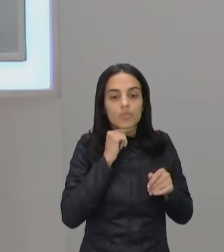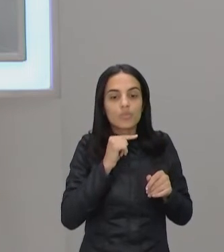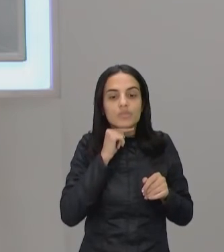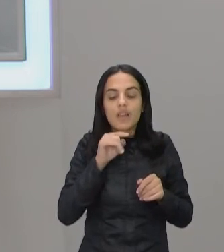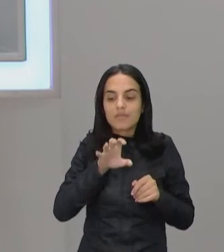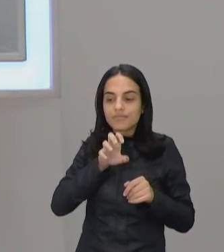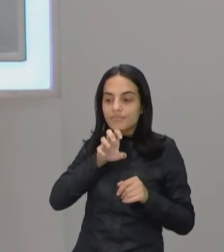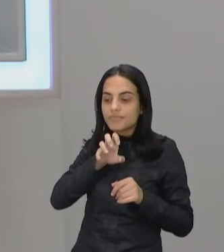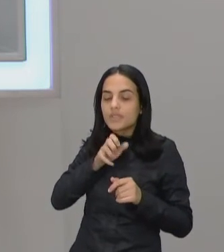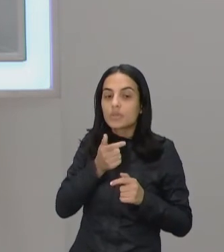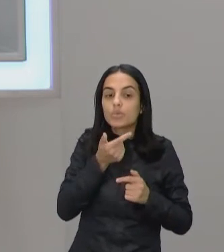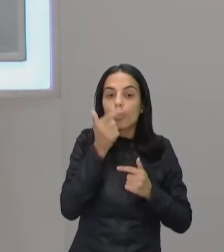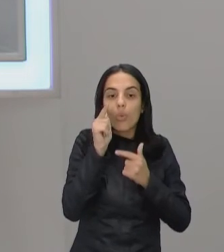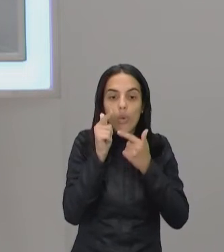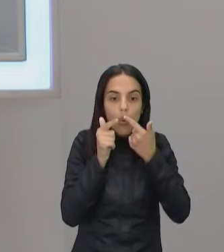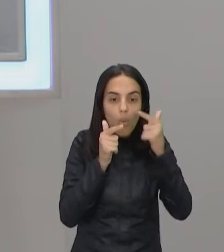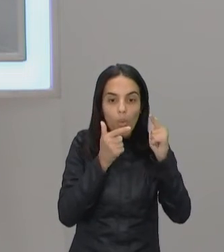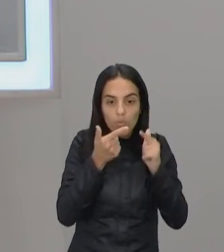de outros